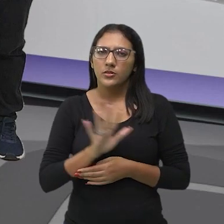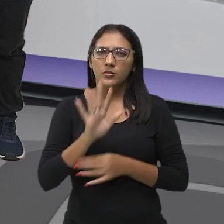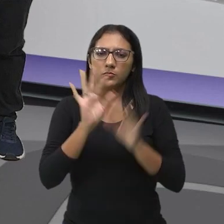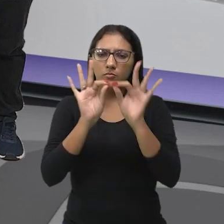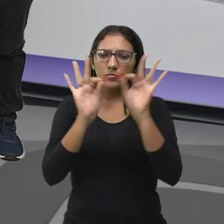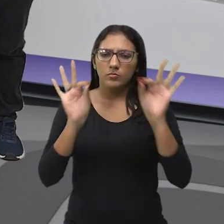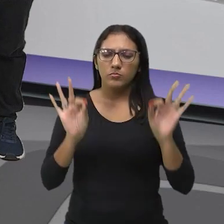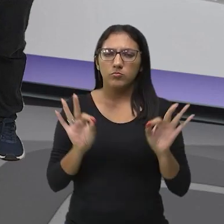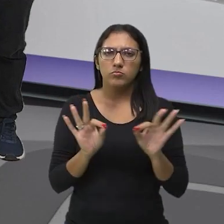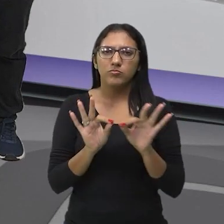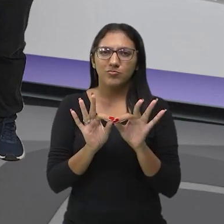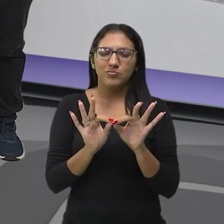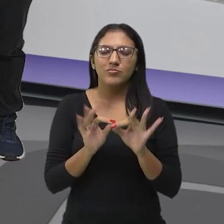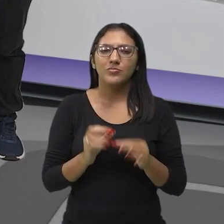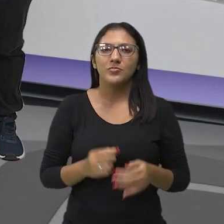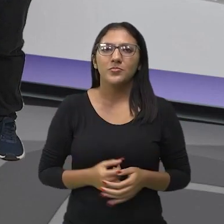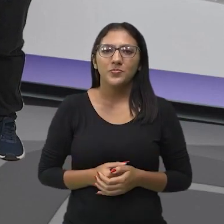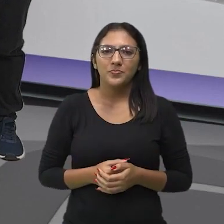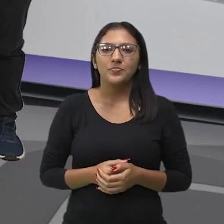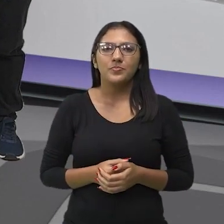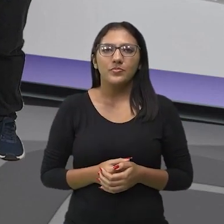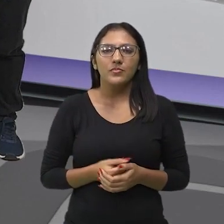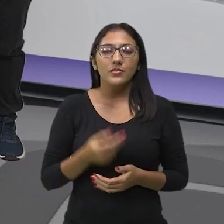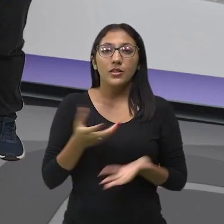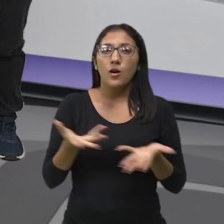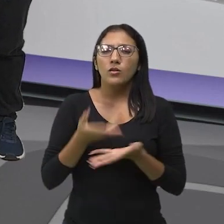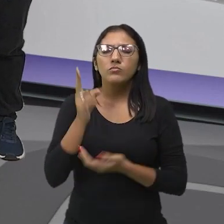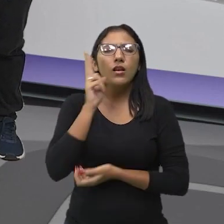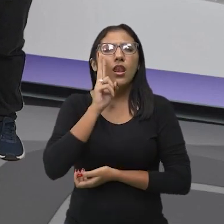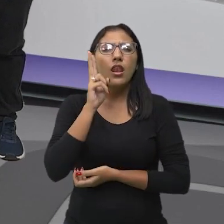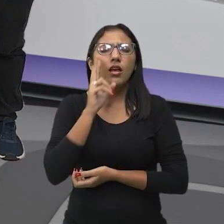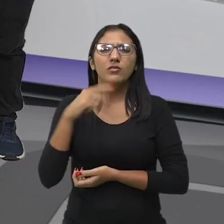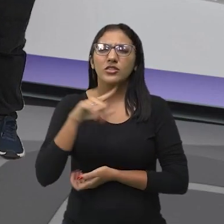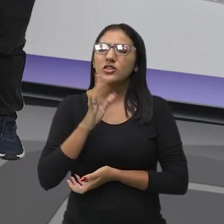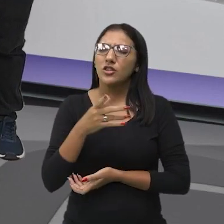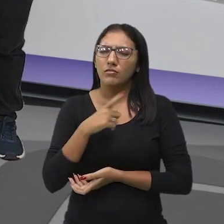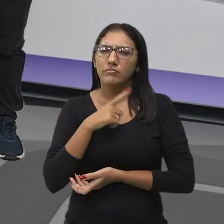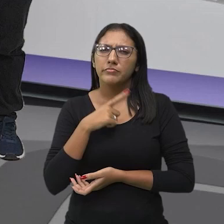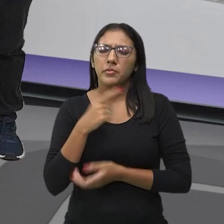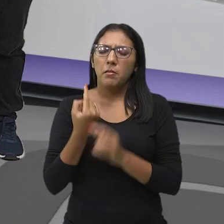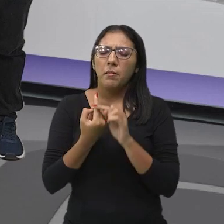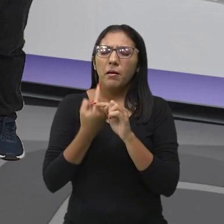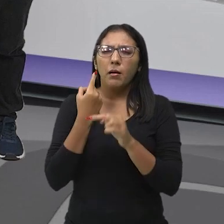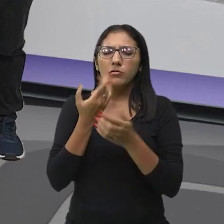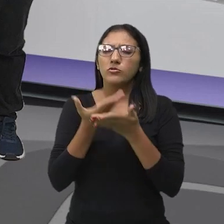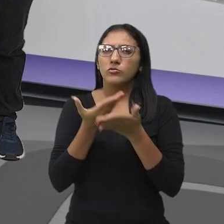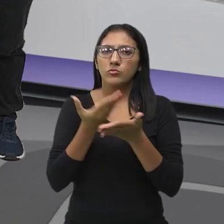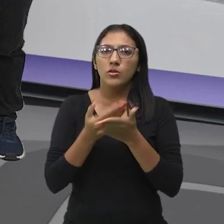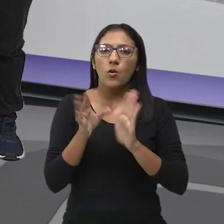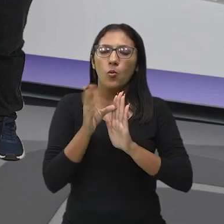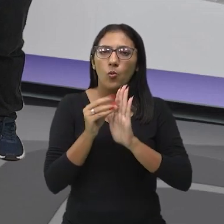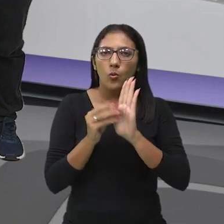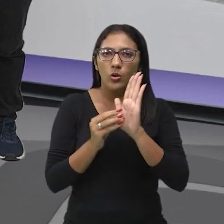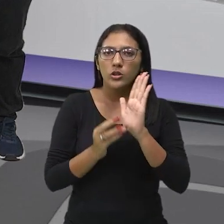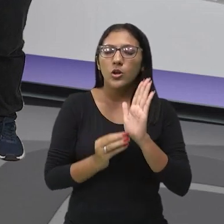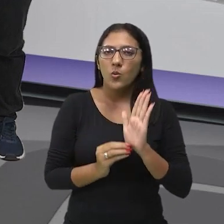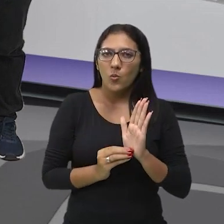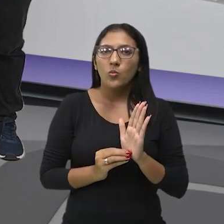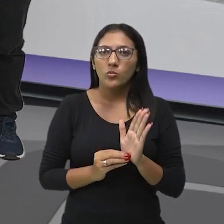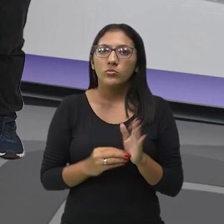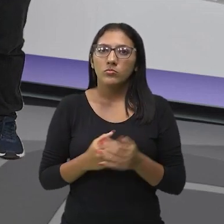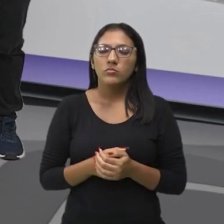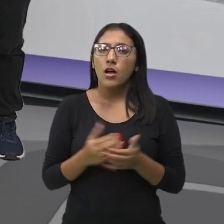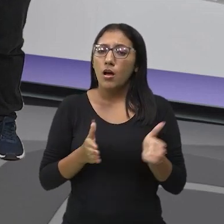de circunferência, tá legal? Quero relembrar vocês, né, que vocês já viram um pouco desse conteúdo aqui ainda